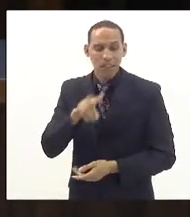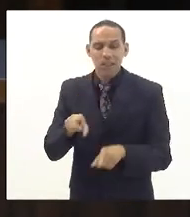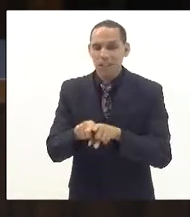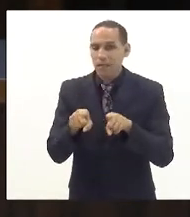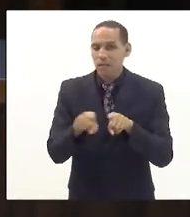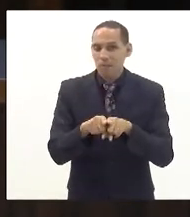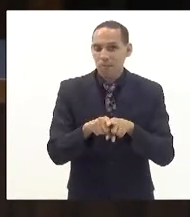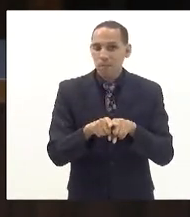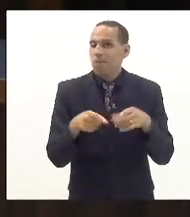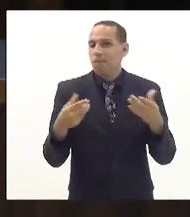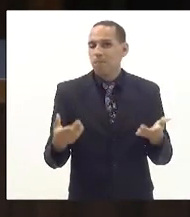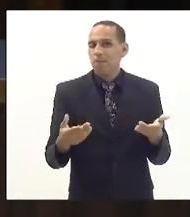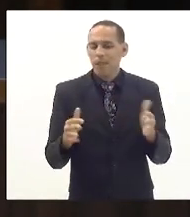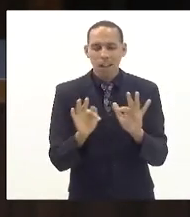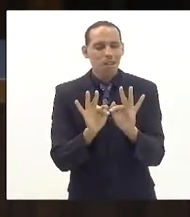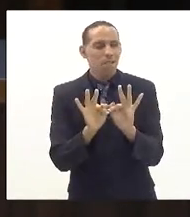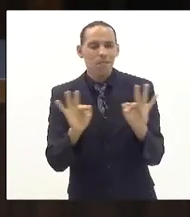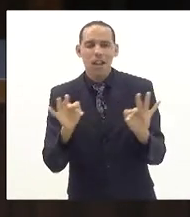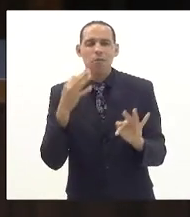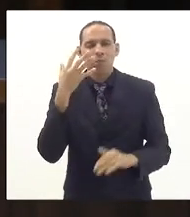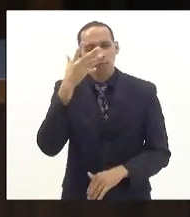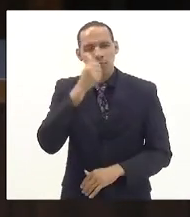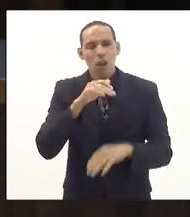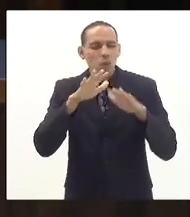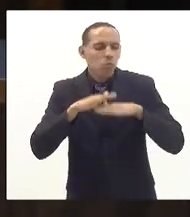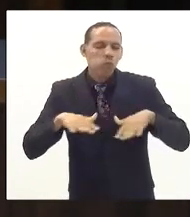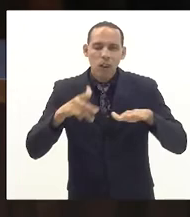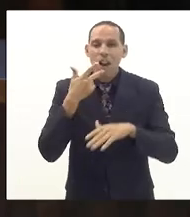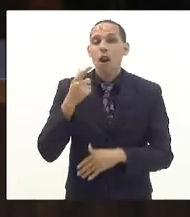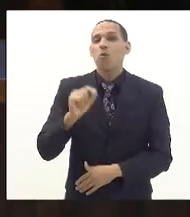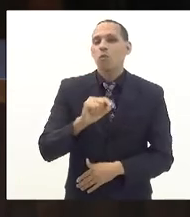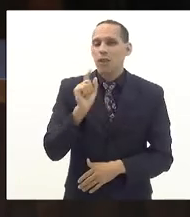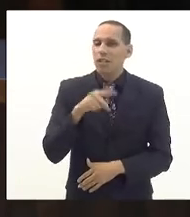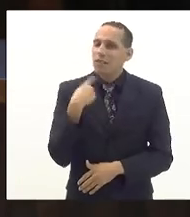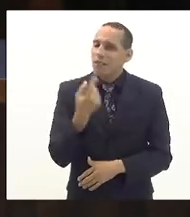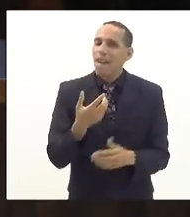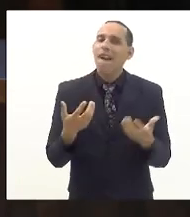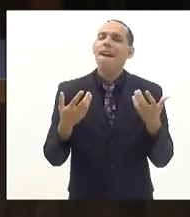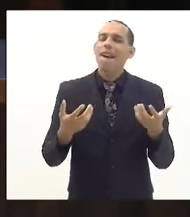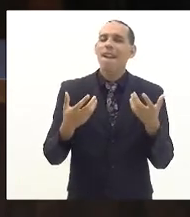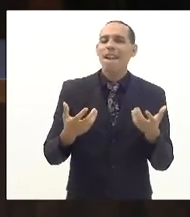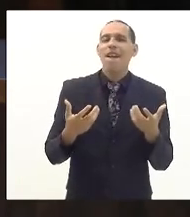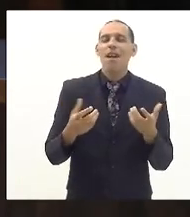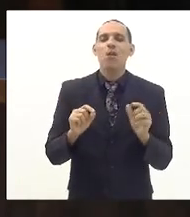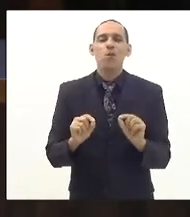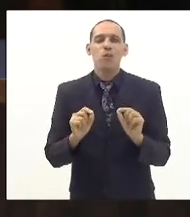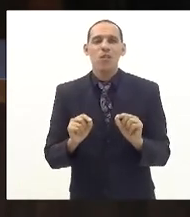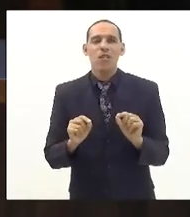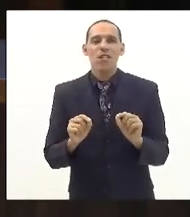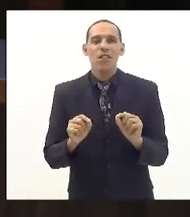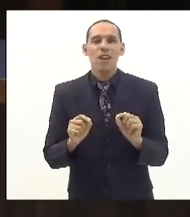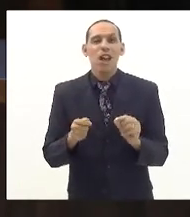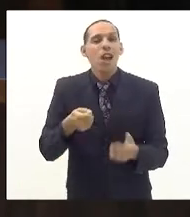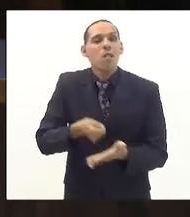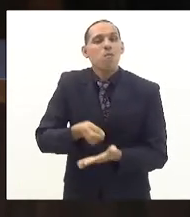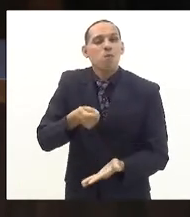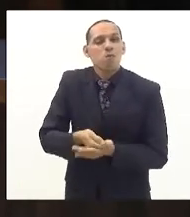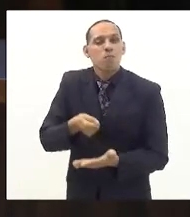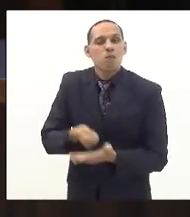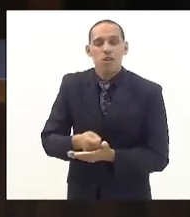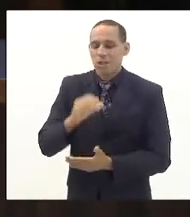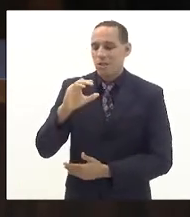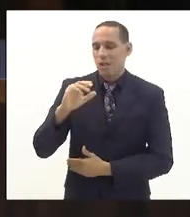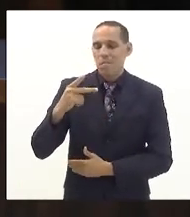a bela frase que todos entoam, né, queremos, senhor tenente, Que seja punido o CPF de cada